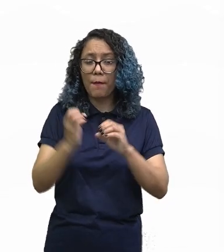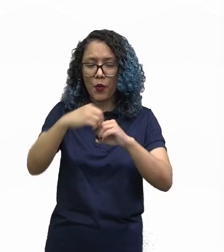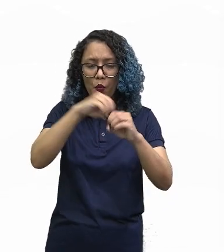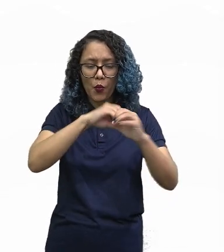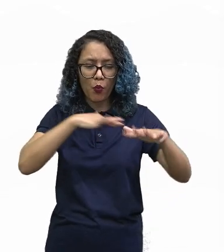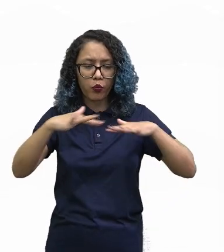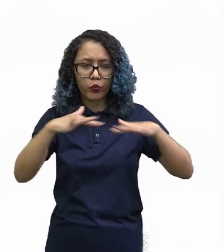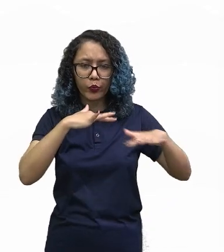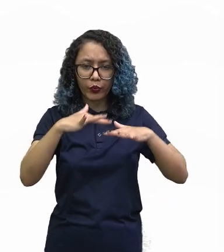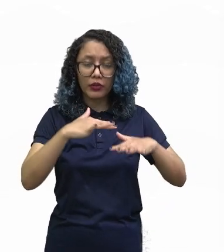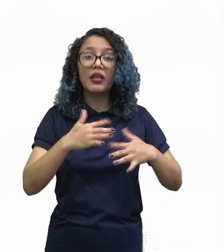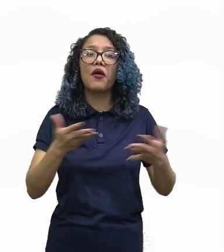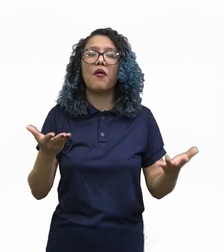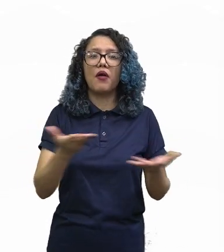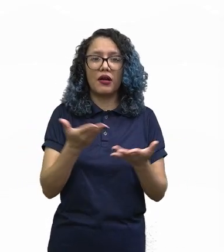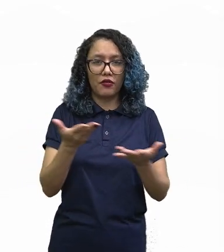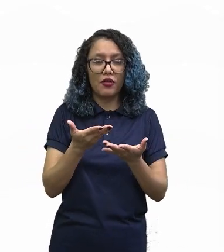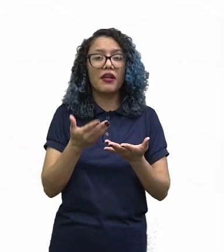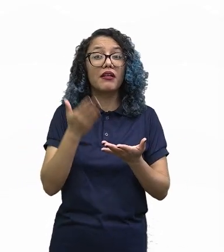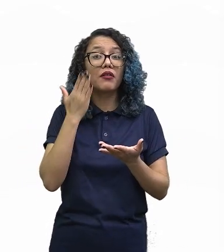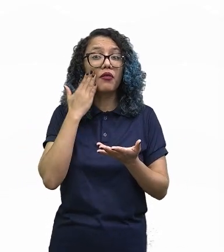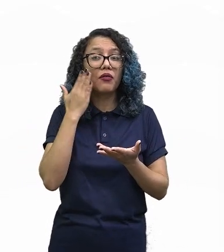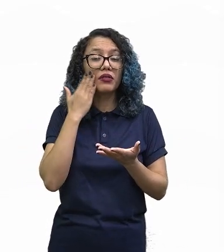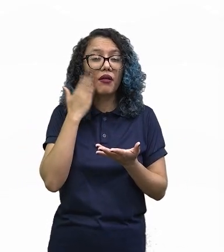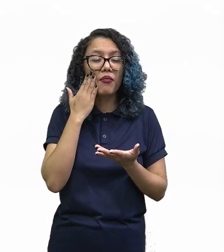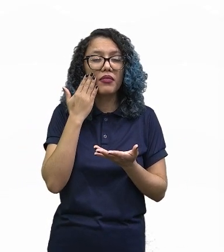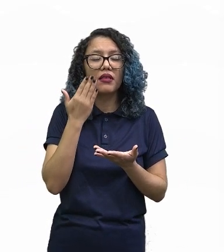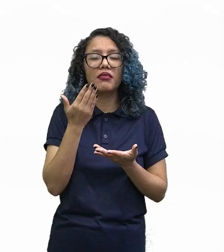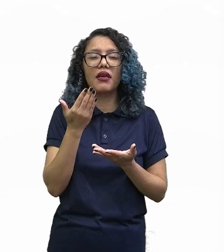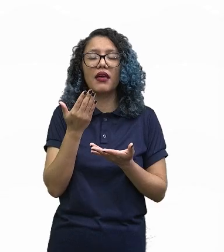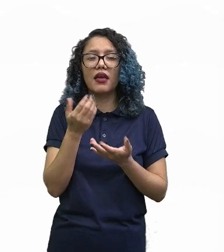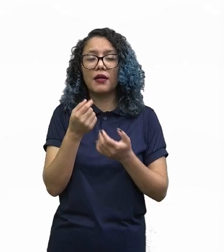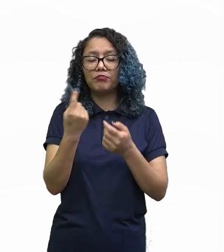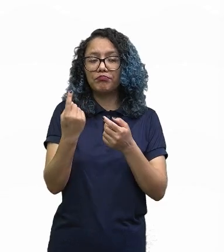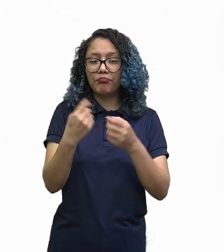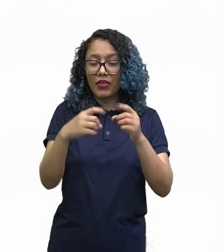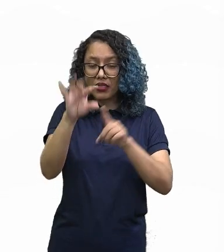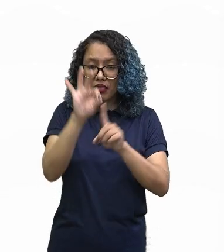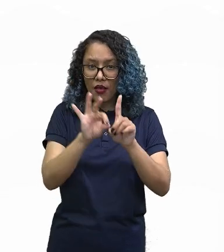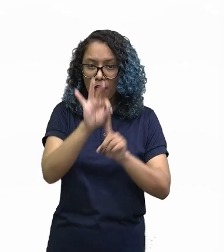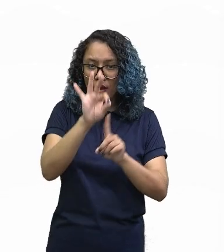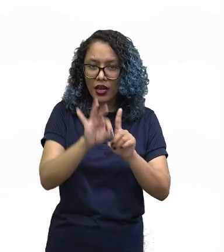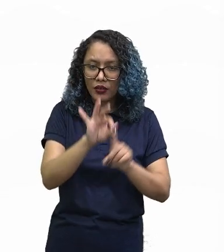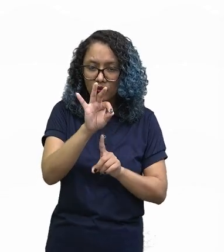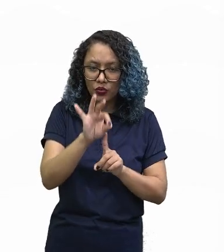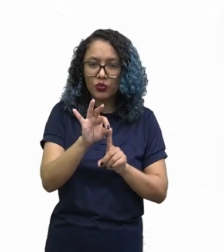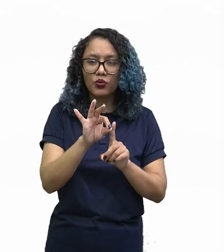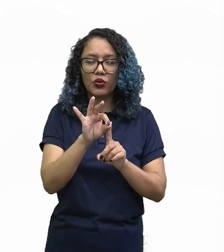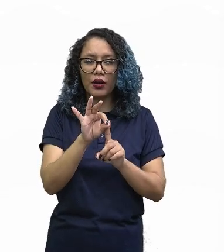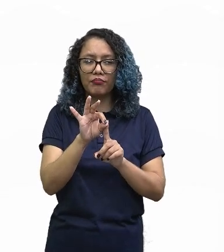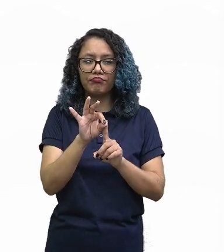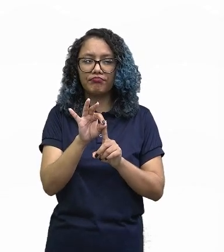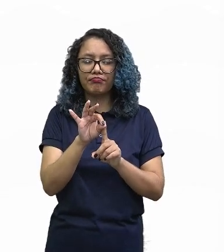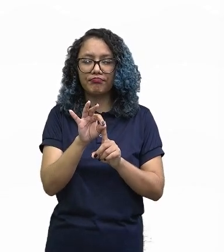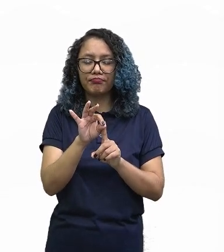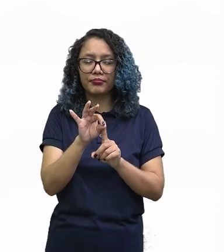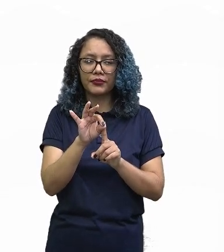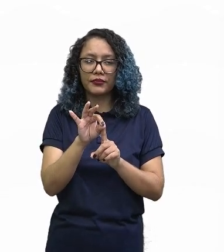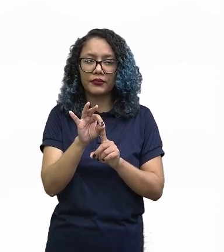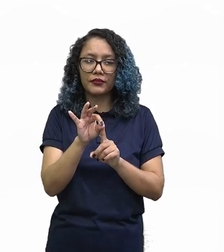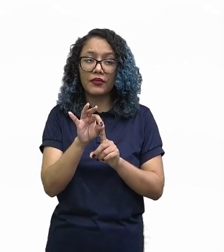moléculas? É agora que a gente vai entender por que a temperatura vai ser envolvida